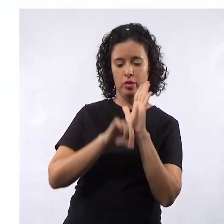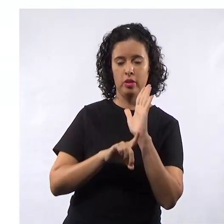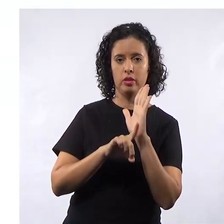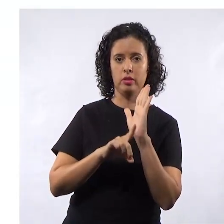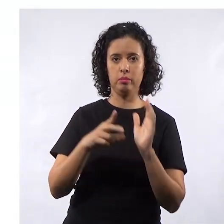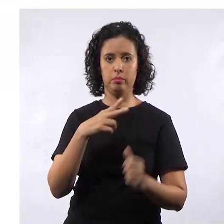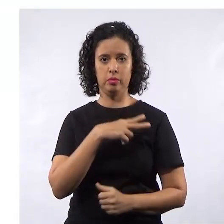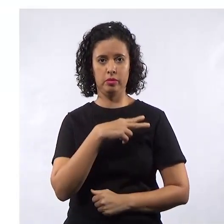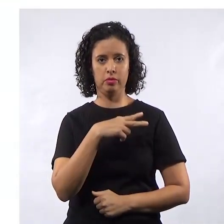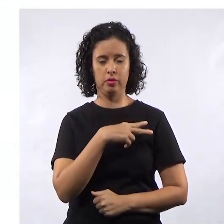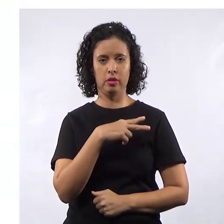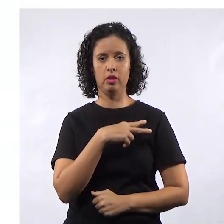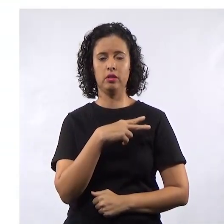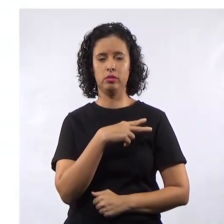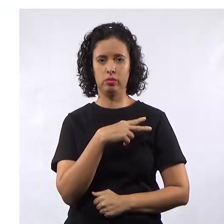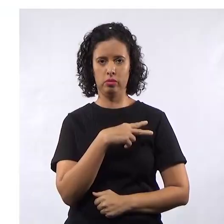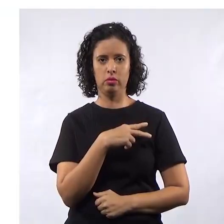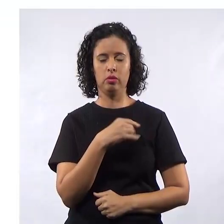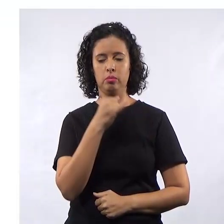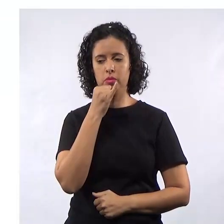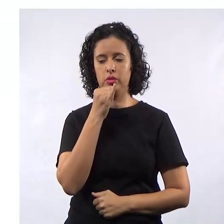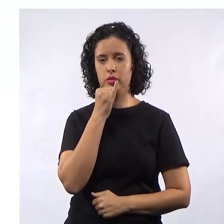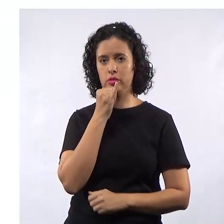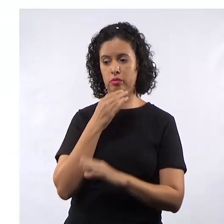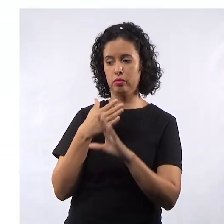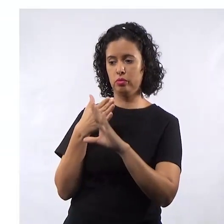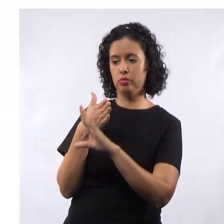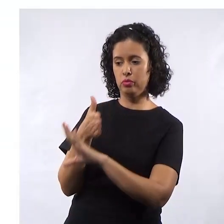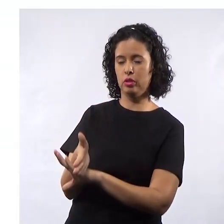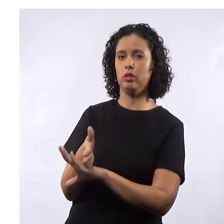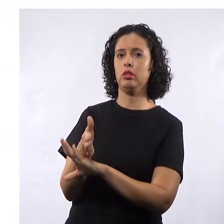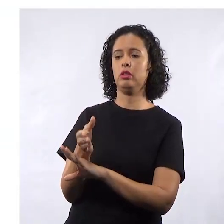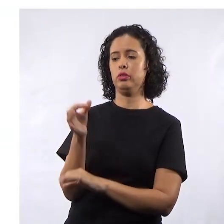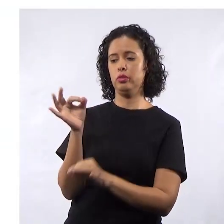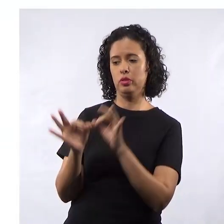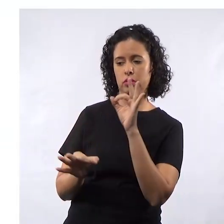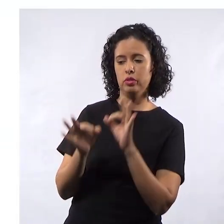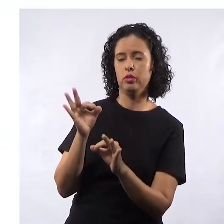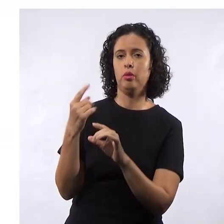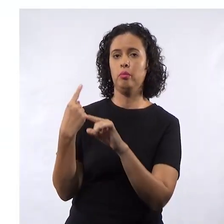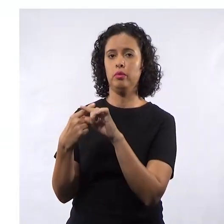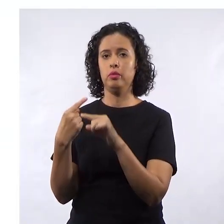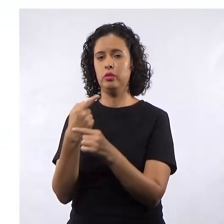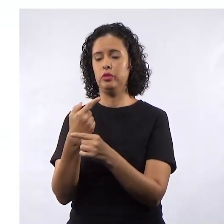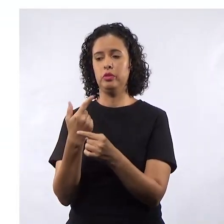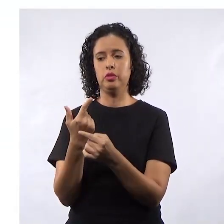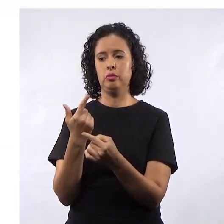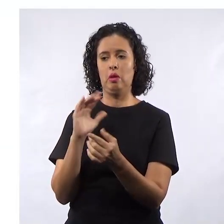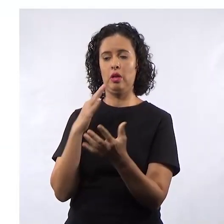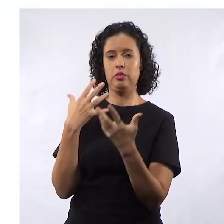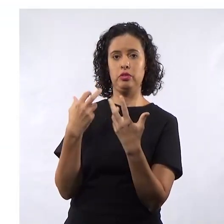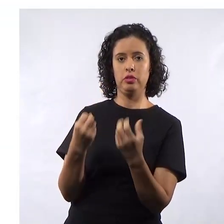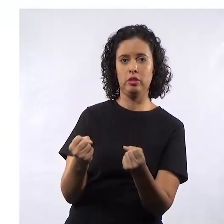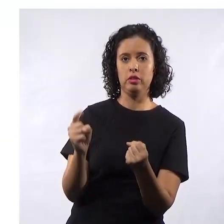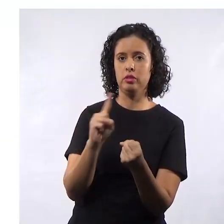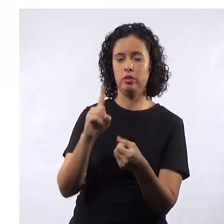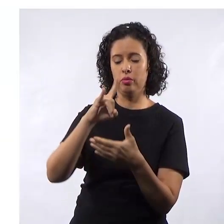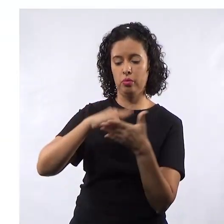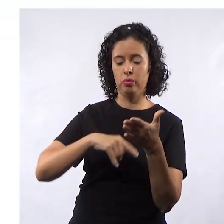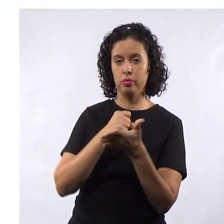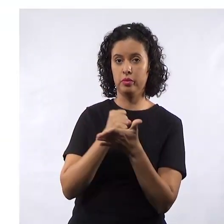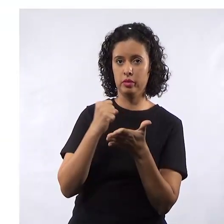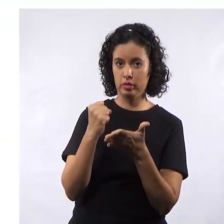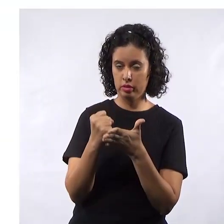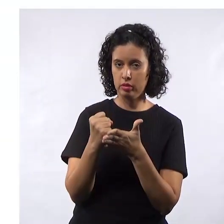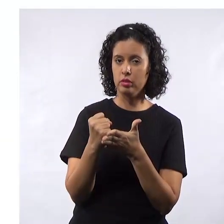passam para a esfera, por exemplo, você vai em busca do poder judiciário porque você não concorda com uma certa situação de um contrato, por